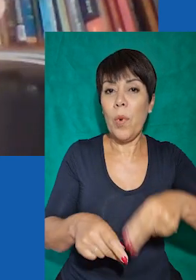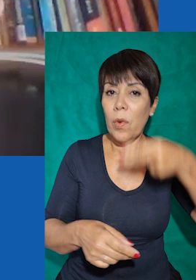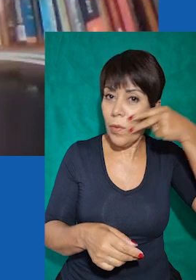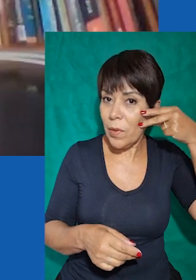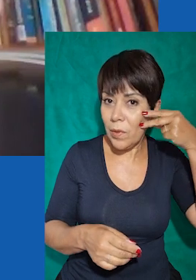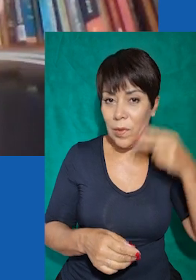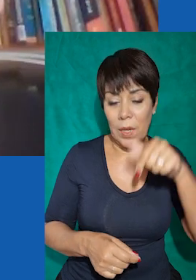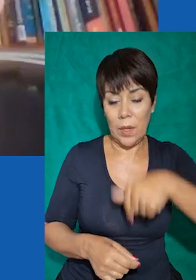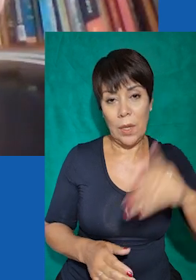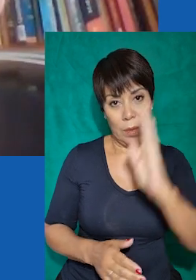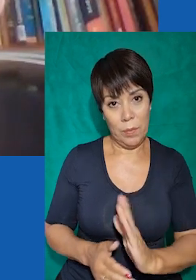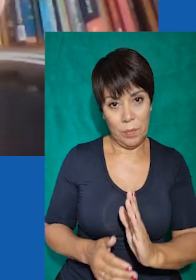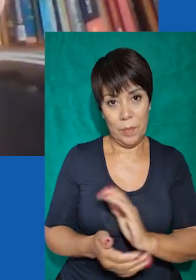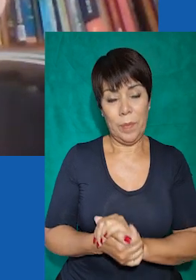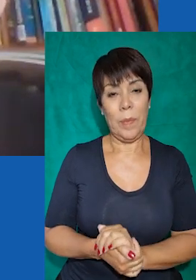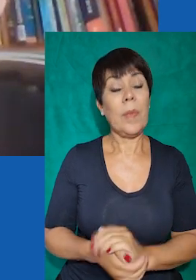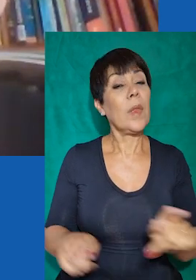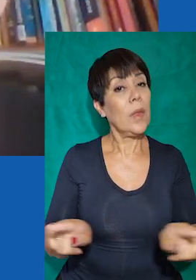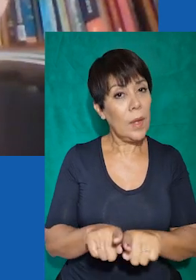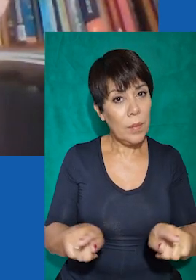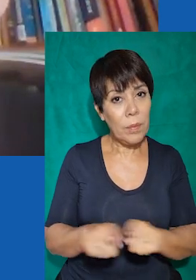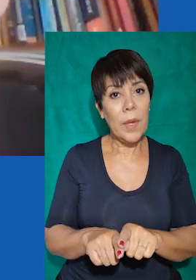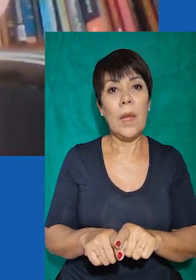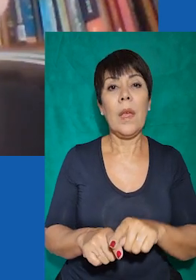Brasil, que foi também algo